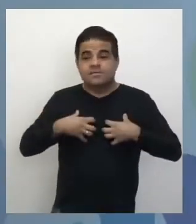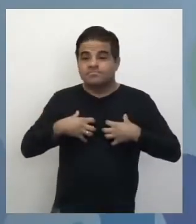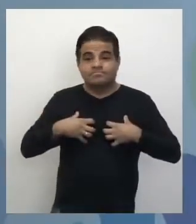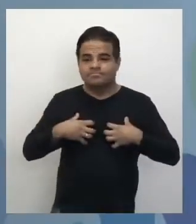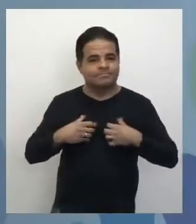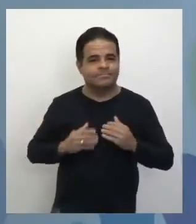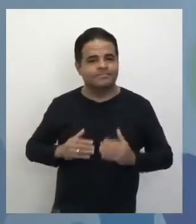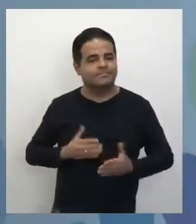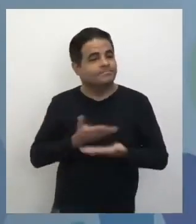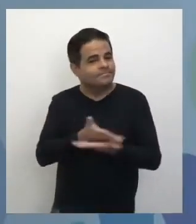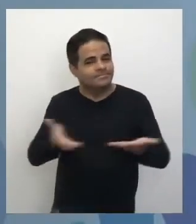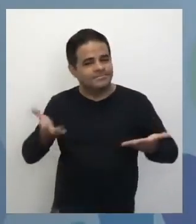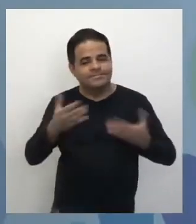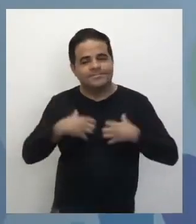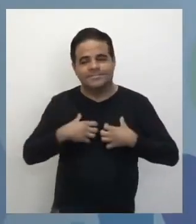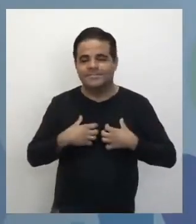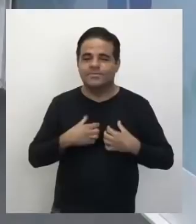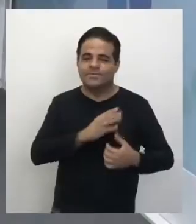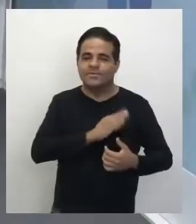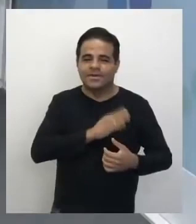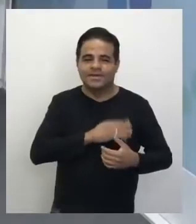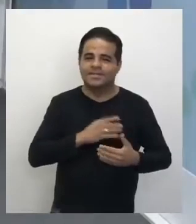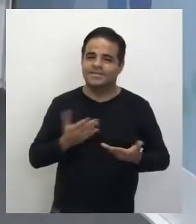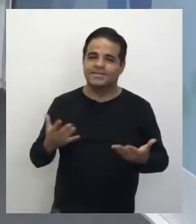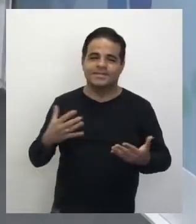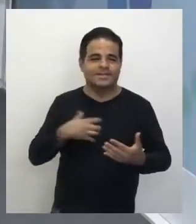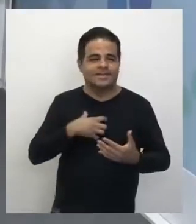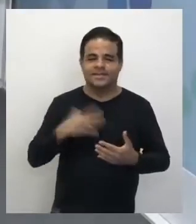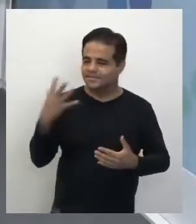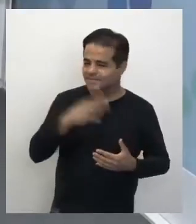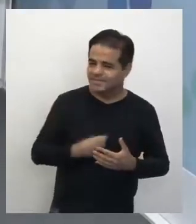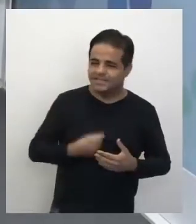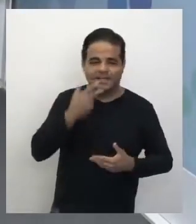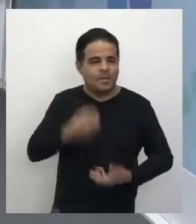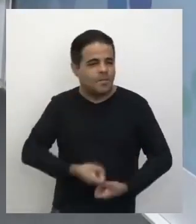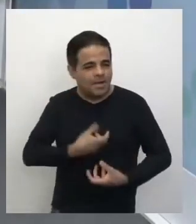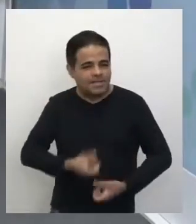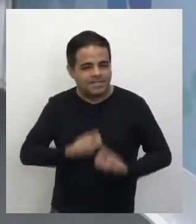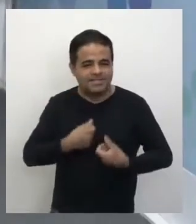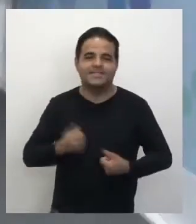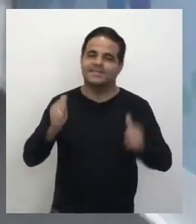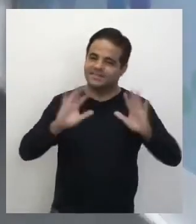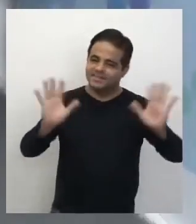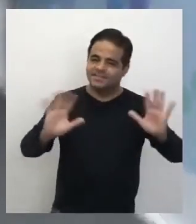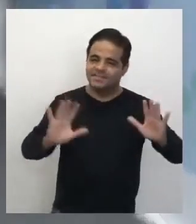vocês aí de montão. Um grande abraço. Tchau, tchau. Valeu. Que bonitinho! Improvisei, hein? Aí, tchau, tchau.